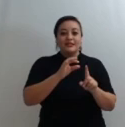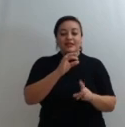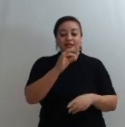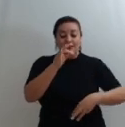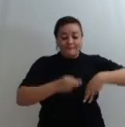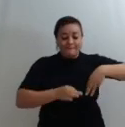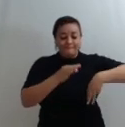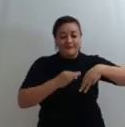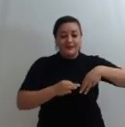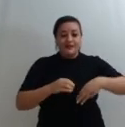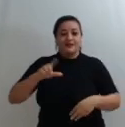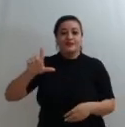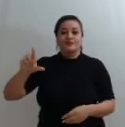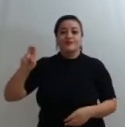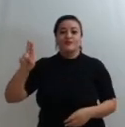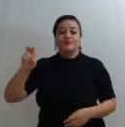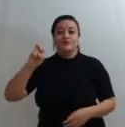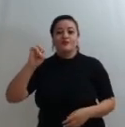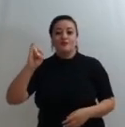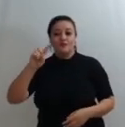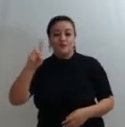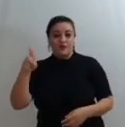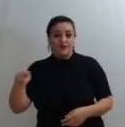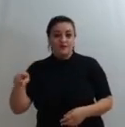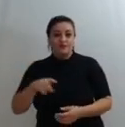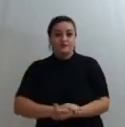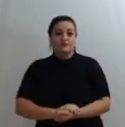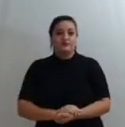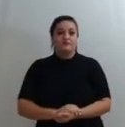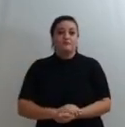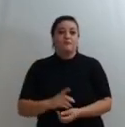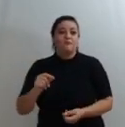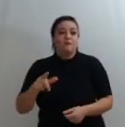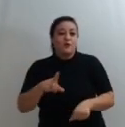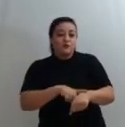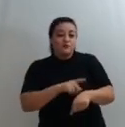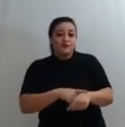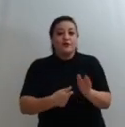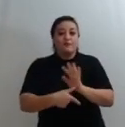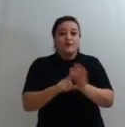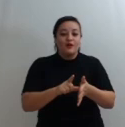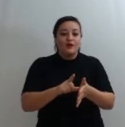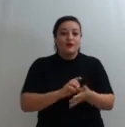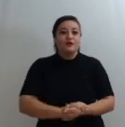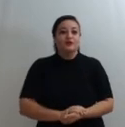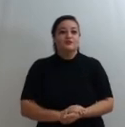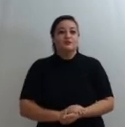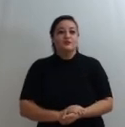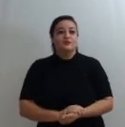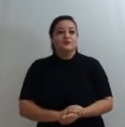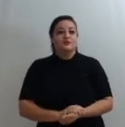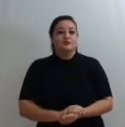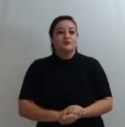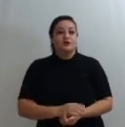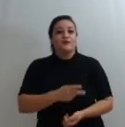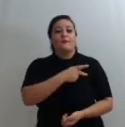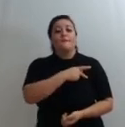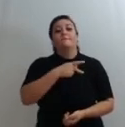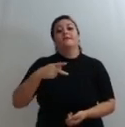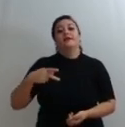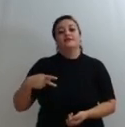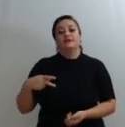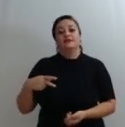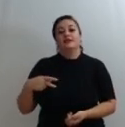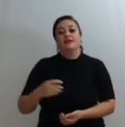era integrante da turma, há pouco tempo, antes de ser empossado como presidente da Suprema Corte.